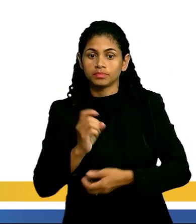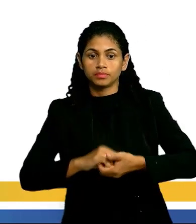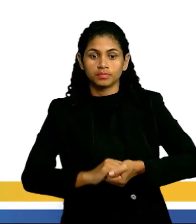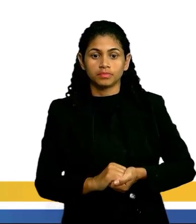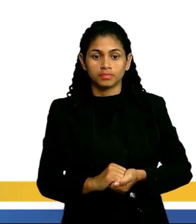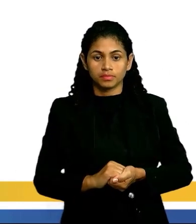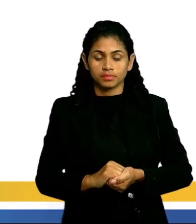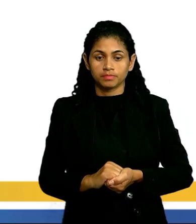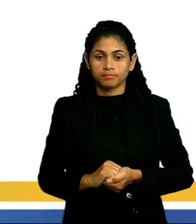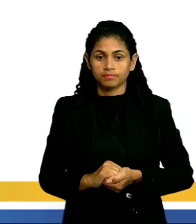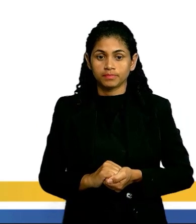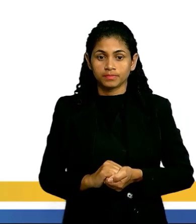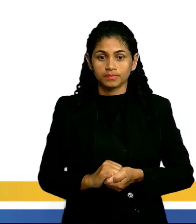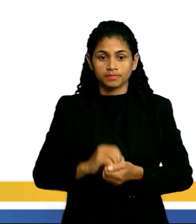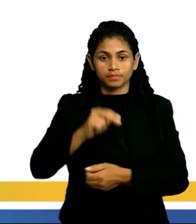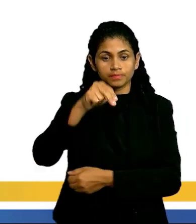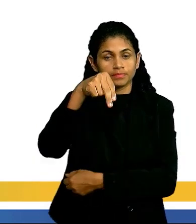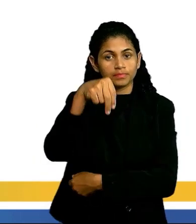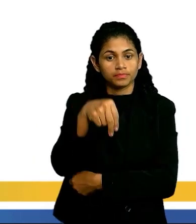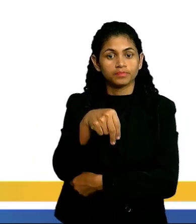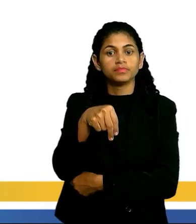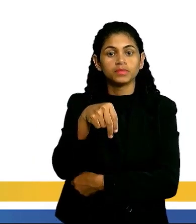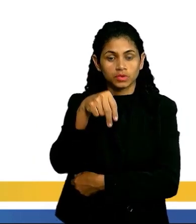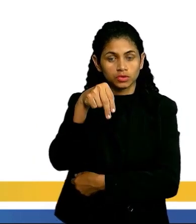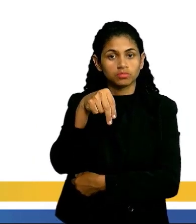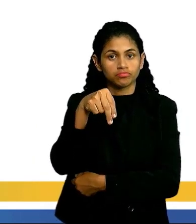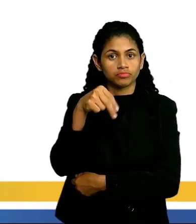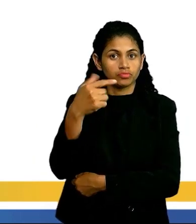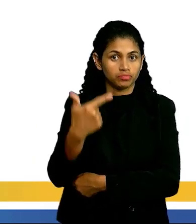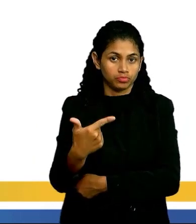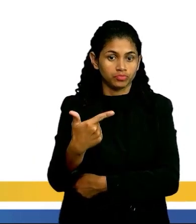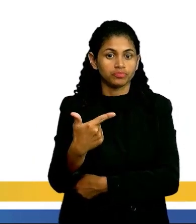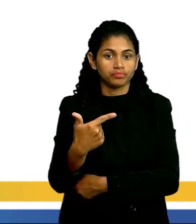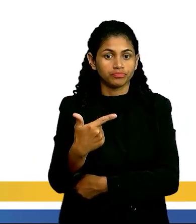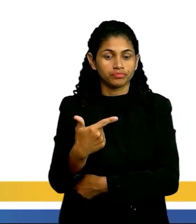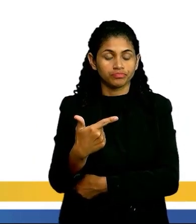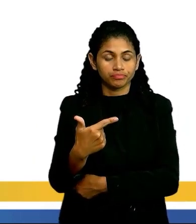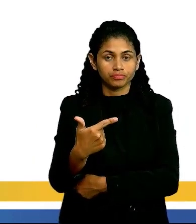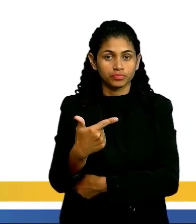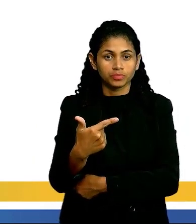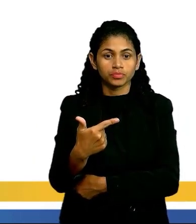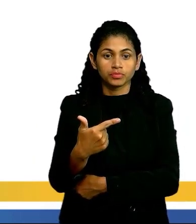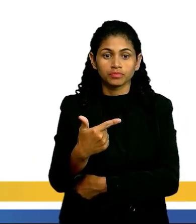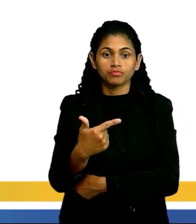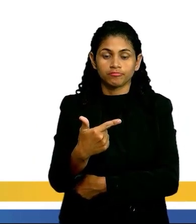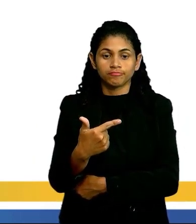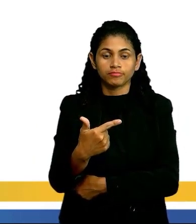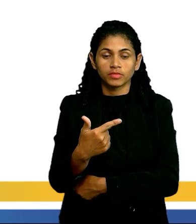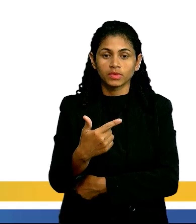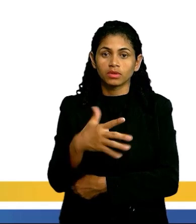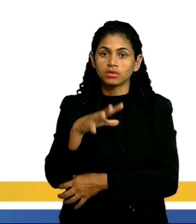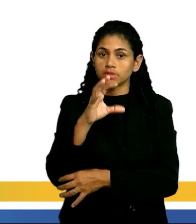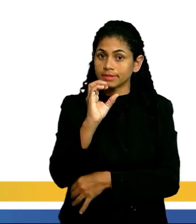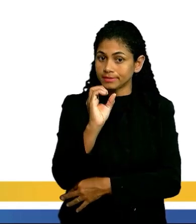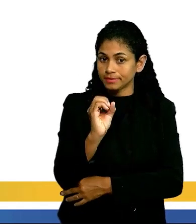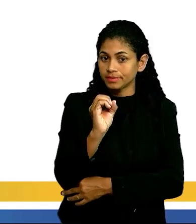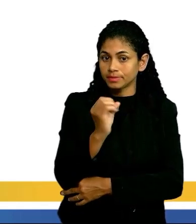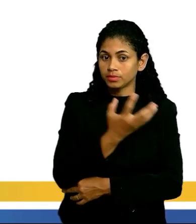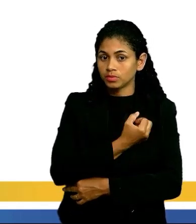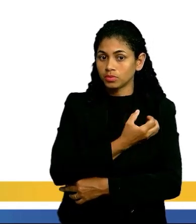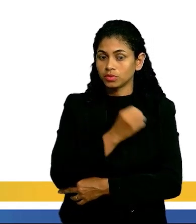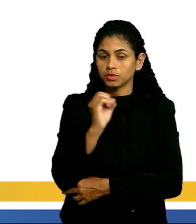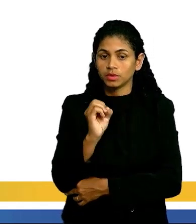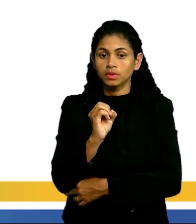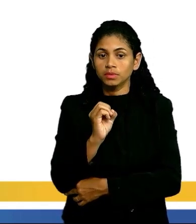Olha só, o nitrogênio está sozinho, então ele é uma substância simples. Então o NOx dele é 0. Quando eu vou para a etapa